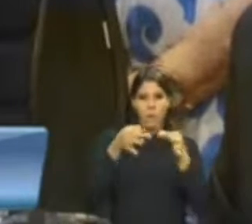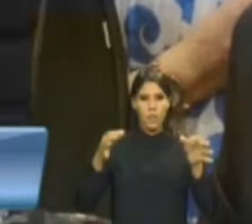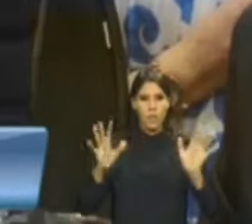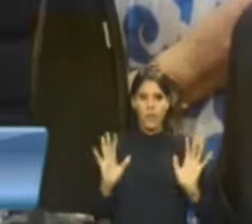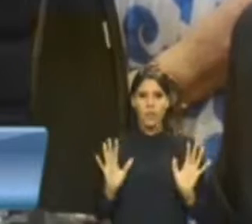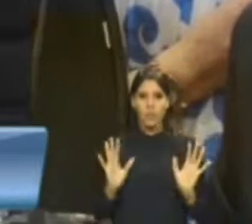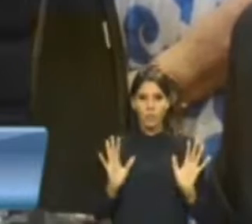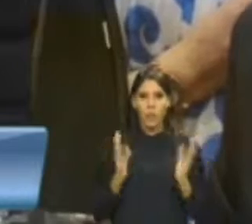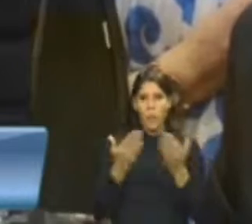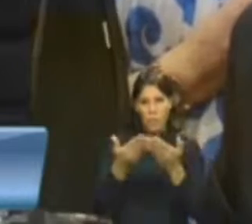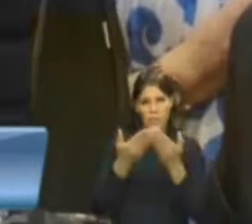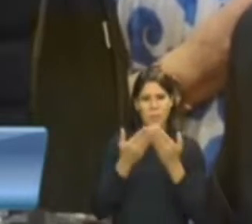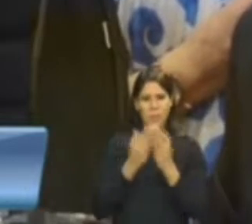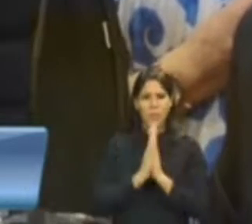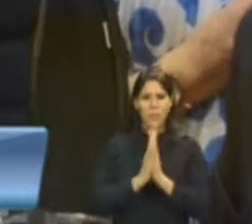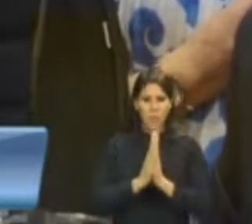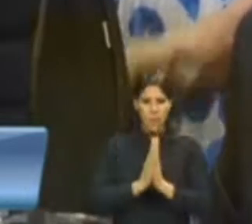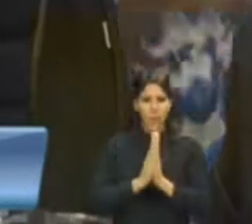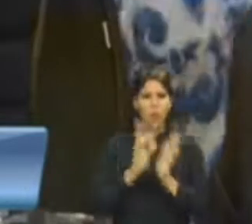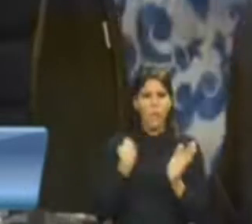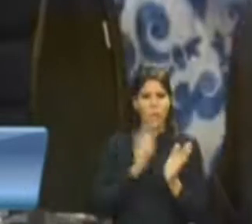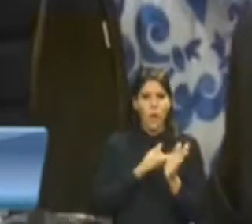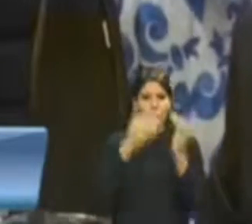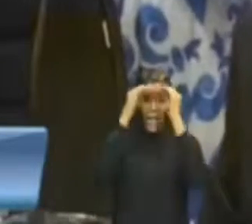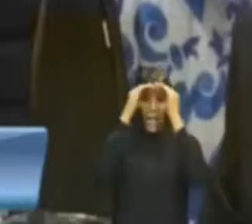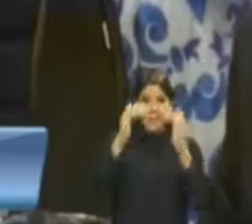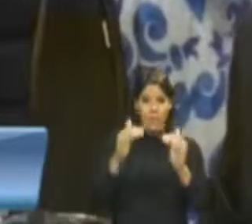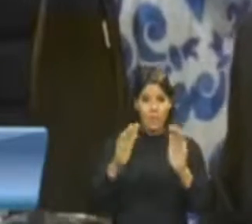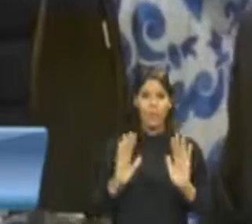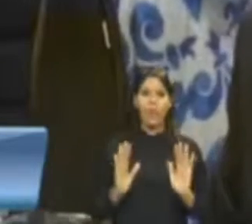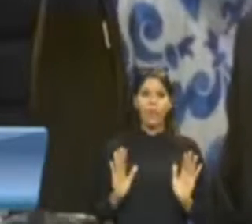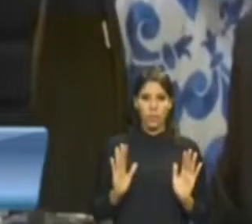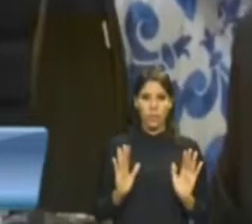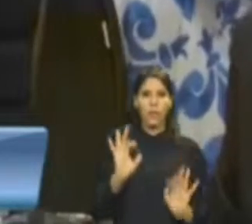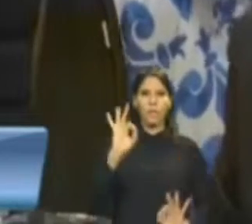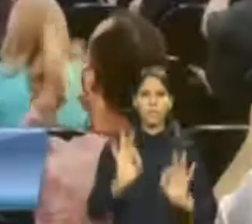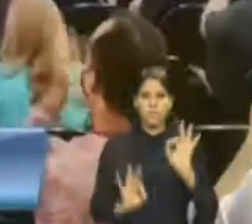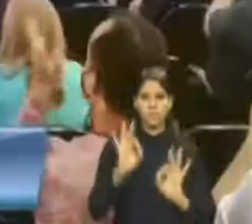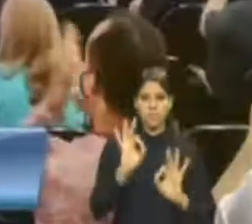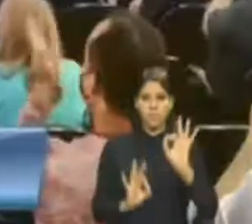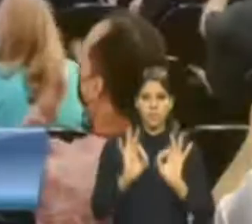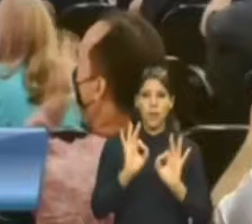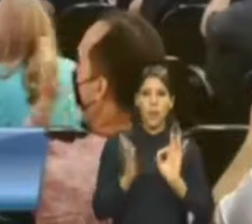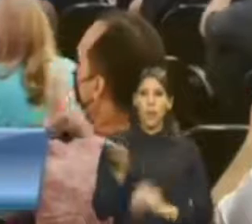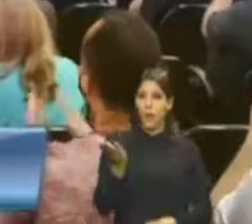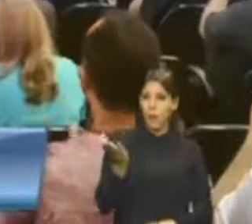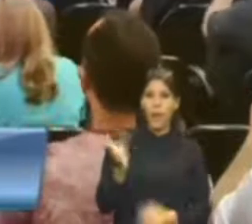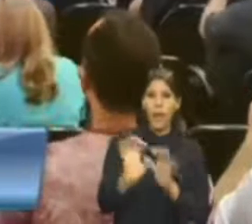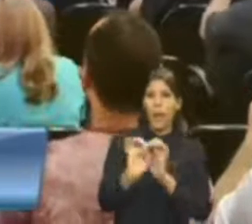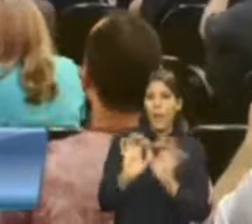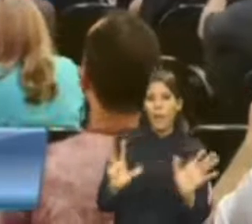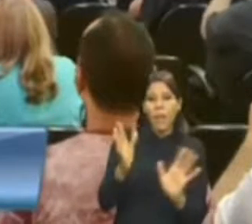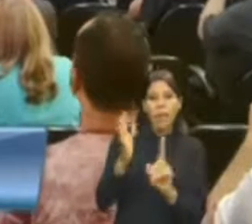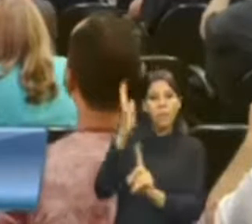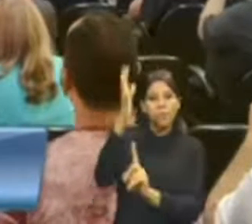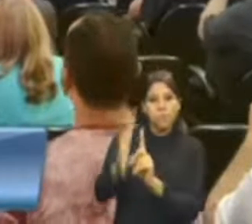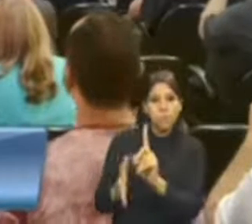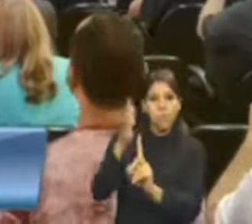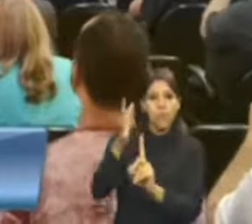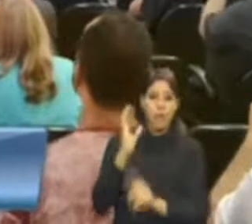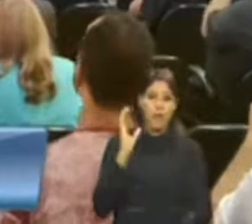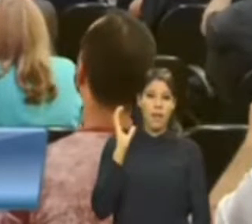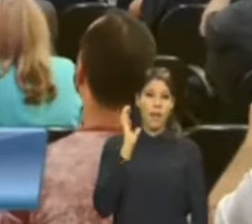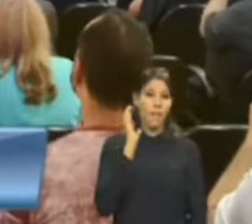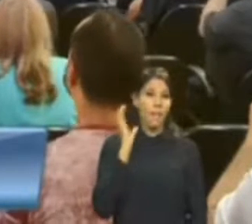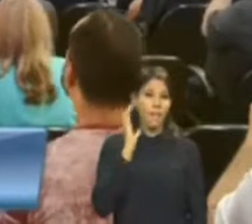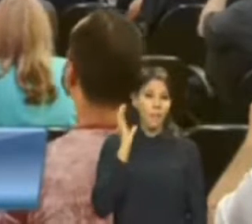mostra, peço aí para que nós possamos ordeiramente estar escutando o nosso orador, no caso, o